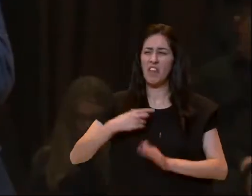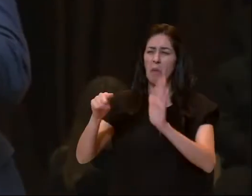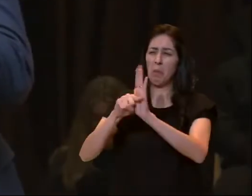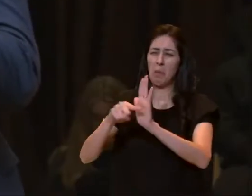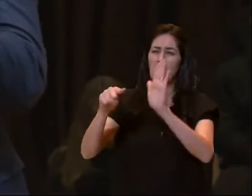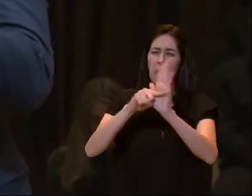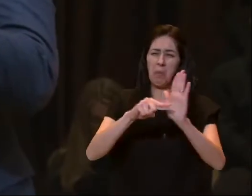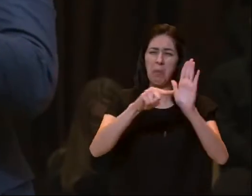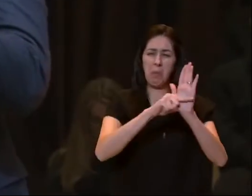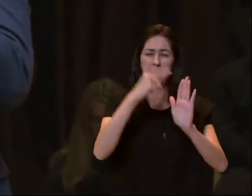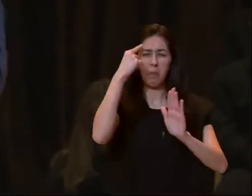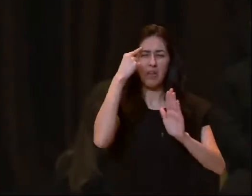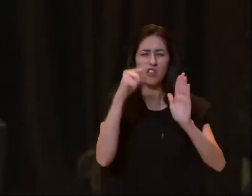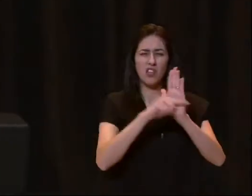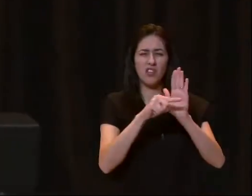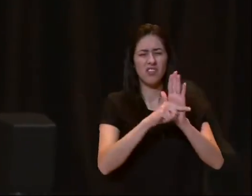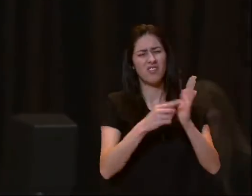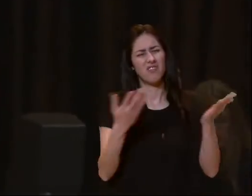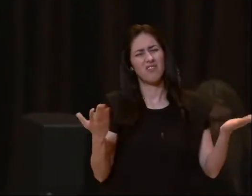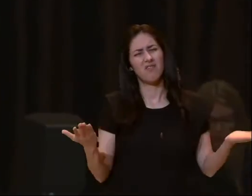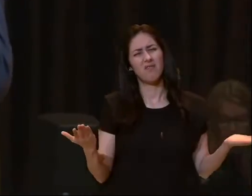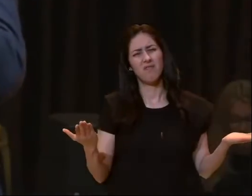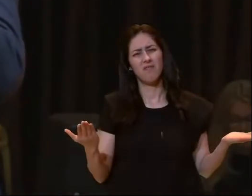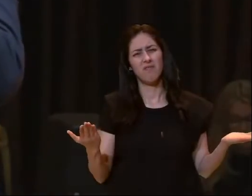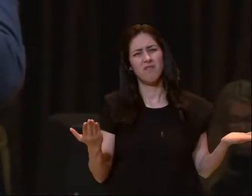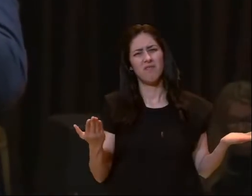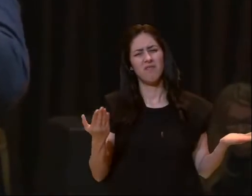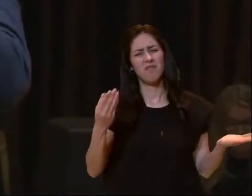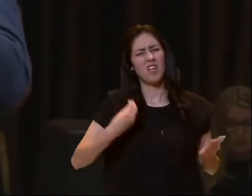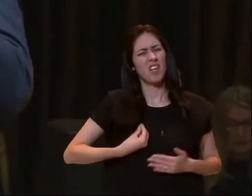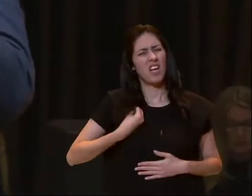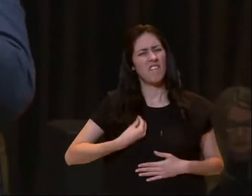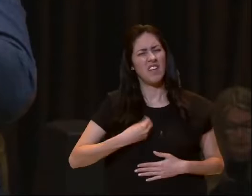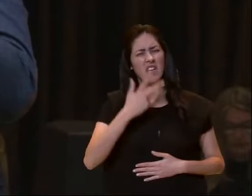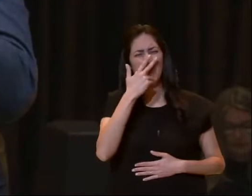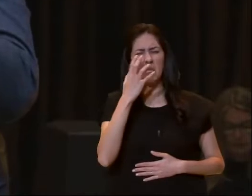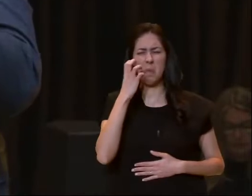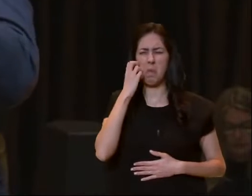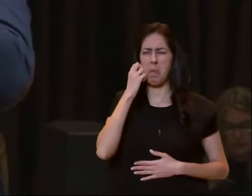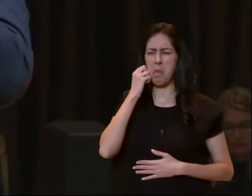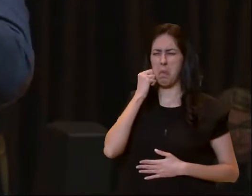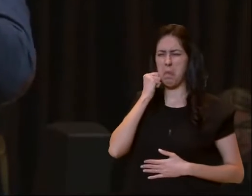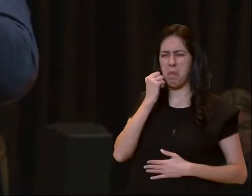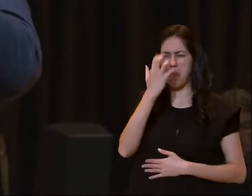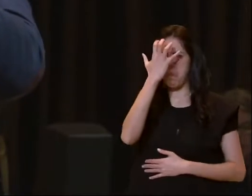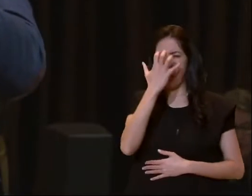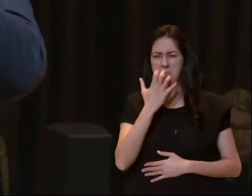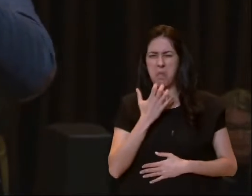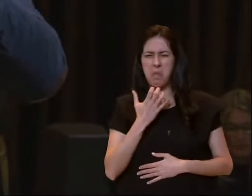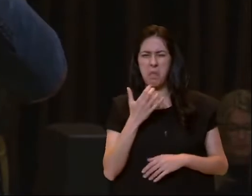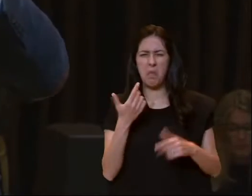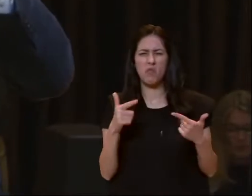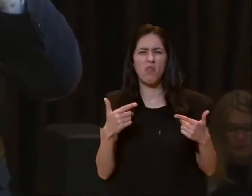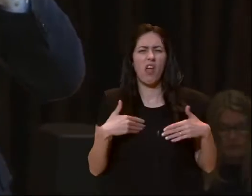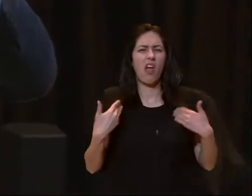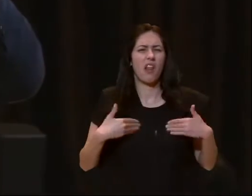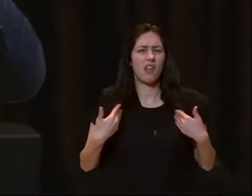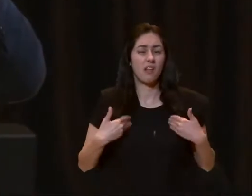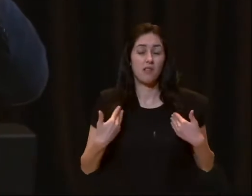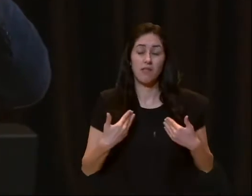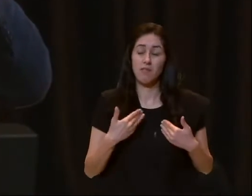coisas, ele vive amargo e infeliz. Mas hoje Deus